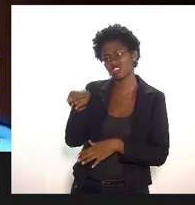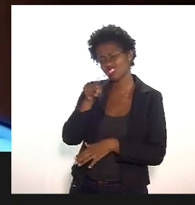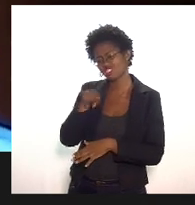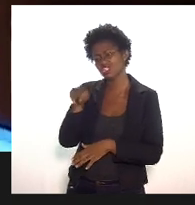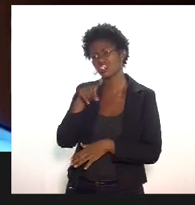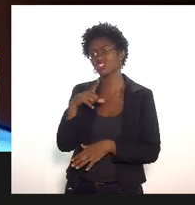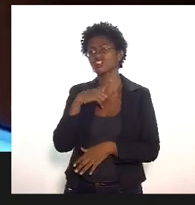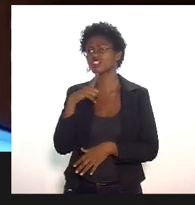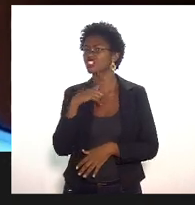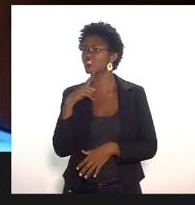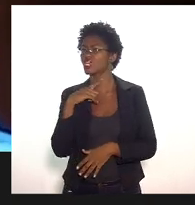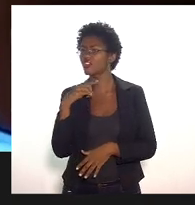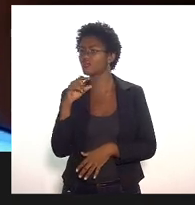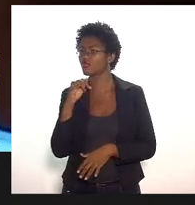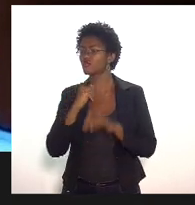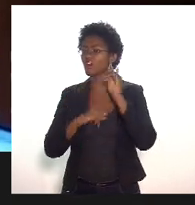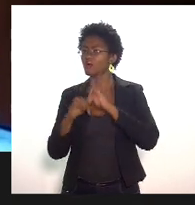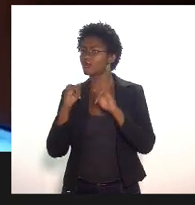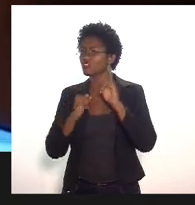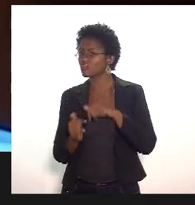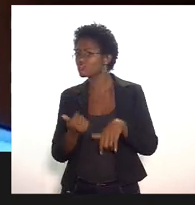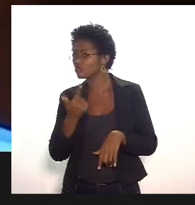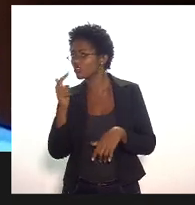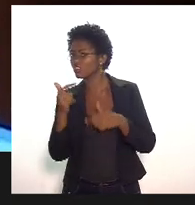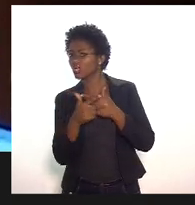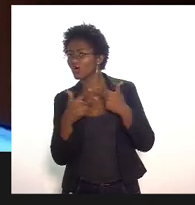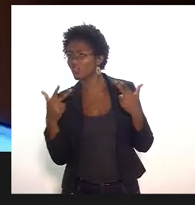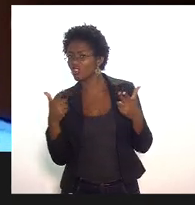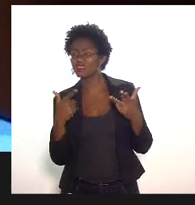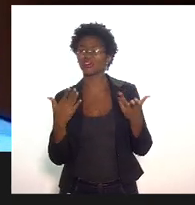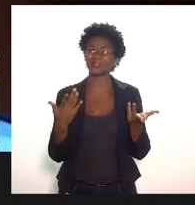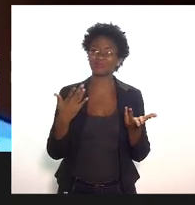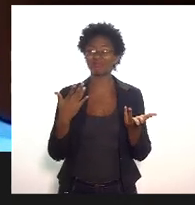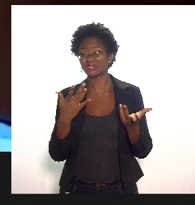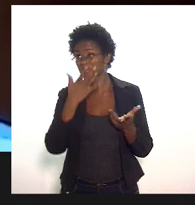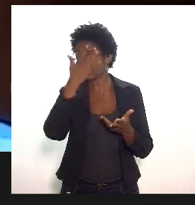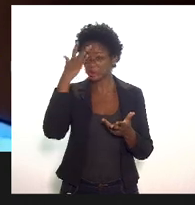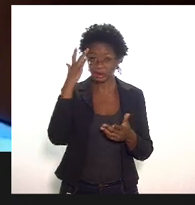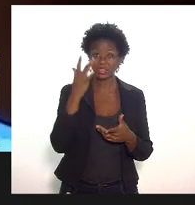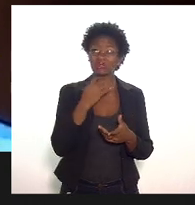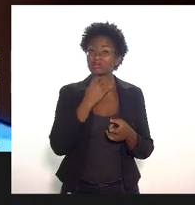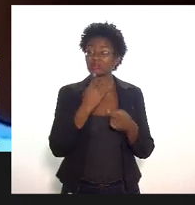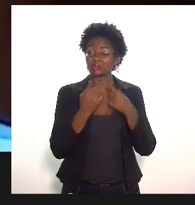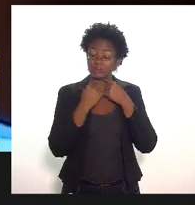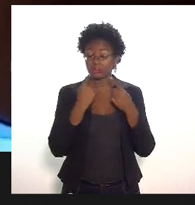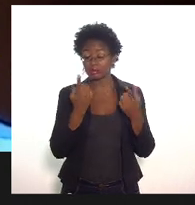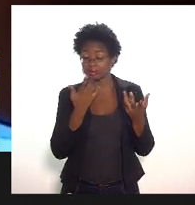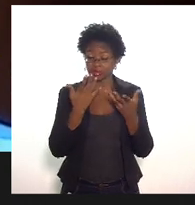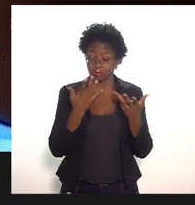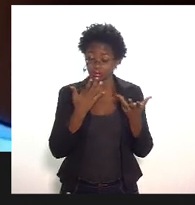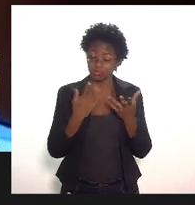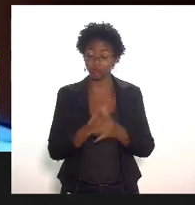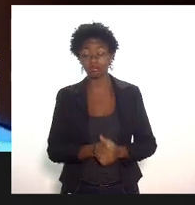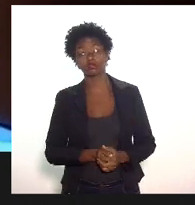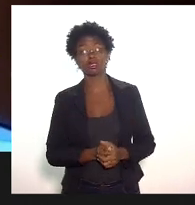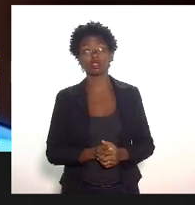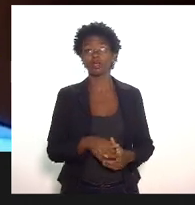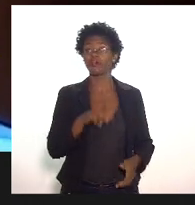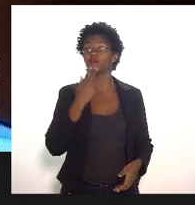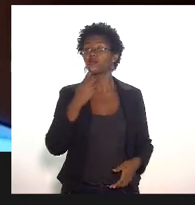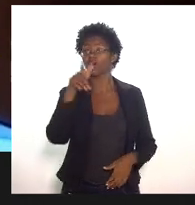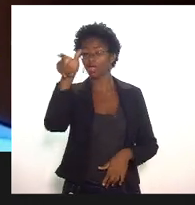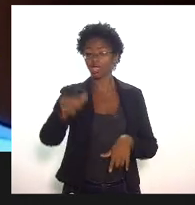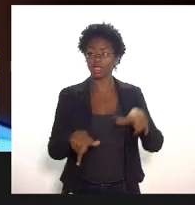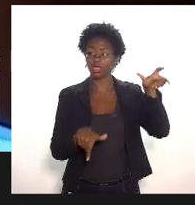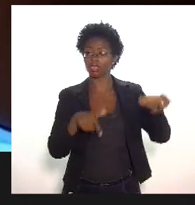aspecto que tem suscitado controvérsia desde a Câmara, que é a questão dos trabalhadores, das tripulações,